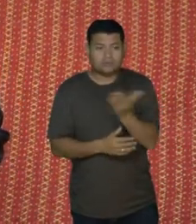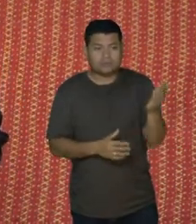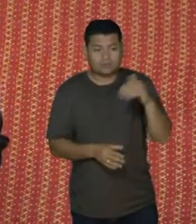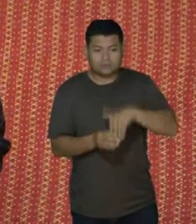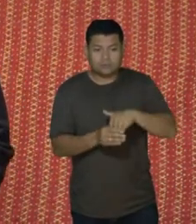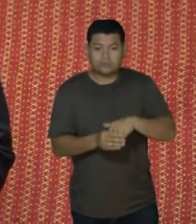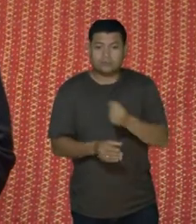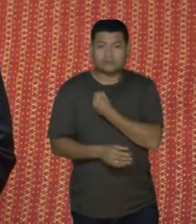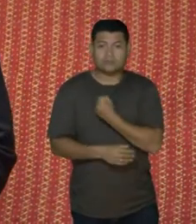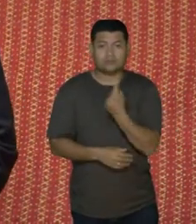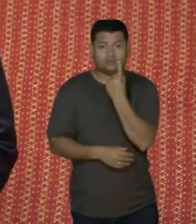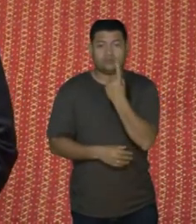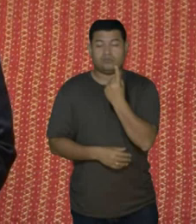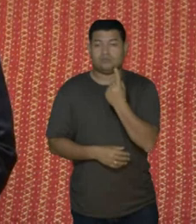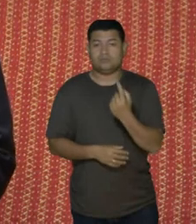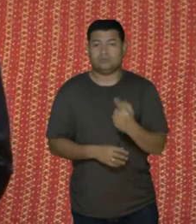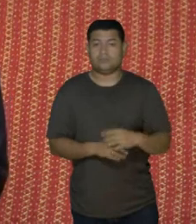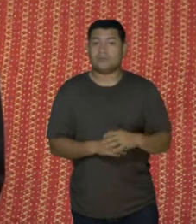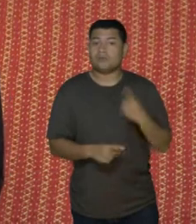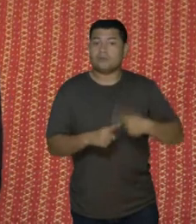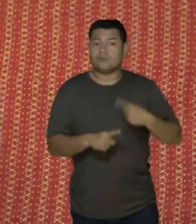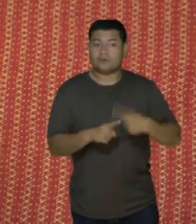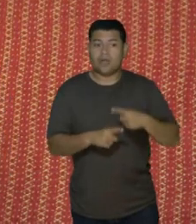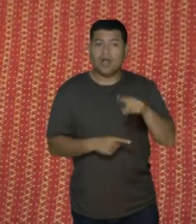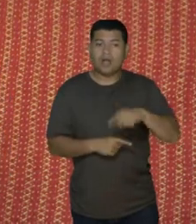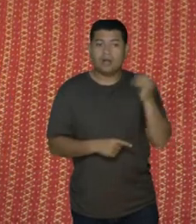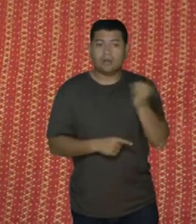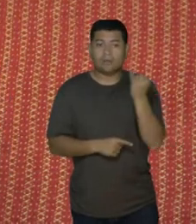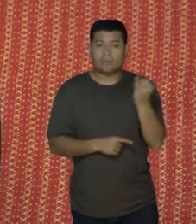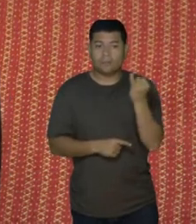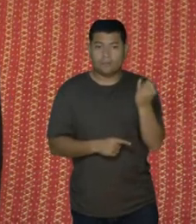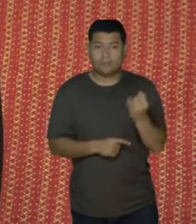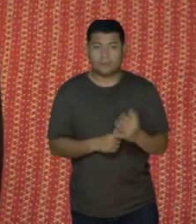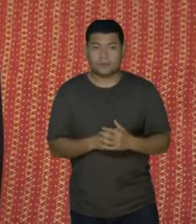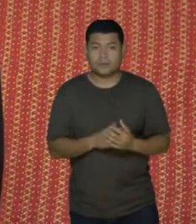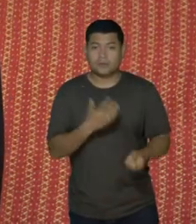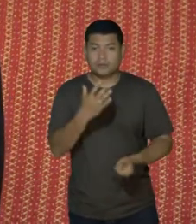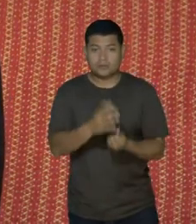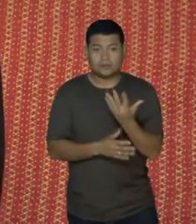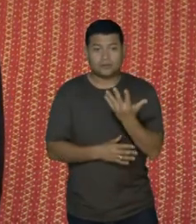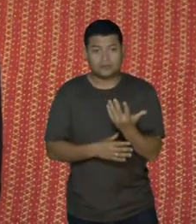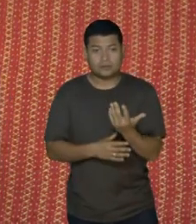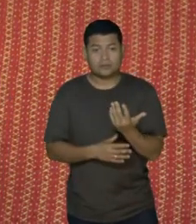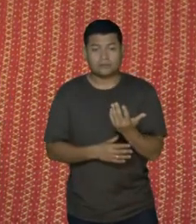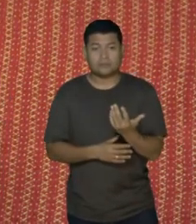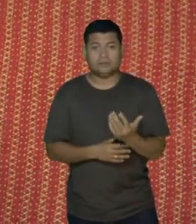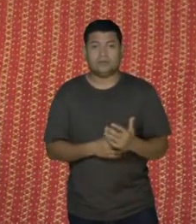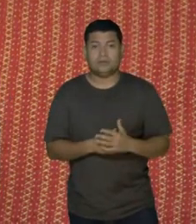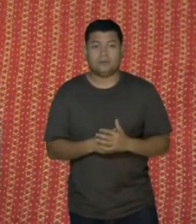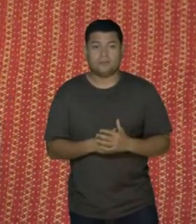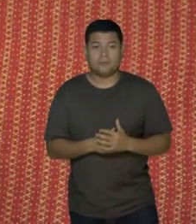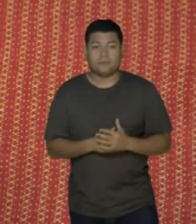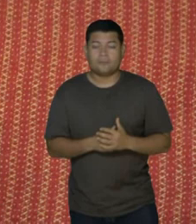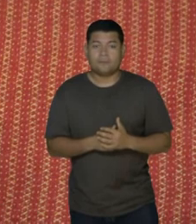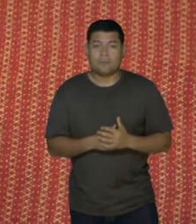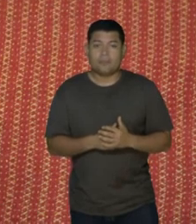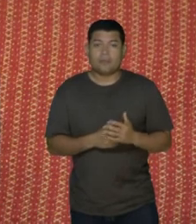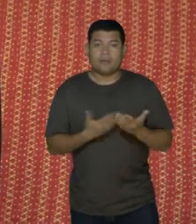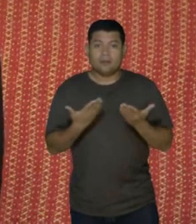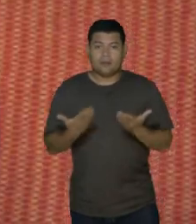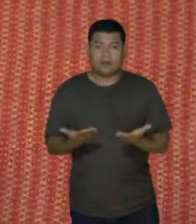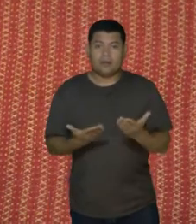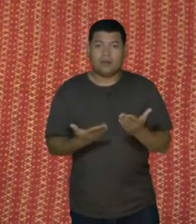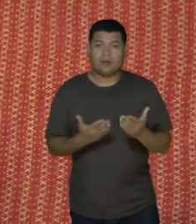ele é importantíssimo, né? Que se crie esse tipo de manifestação por parte da